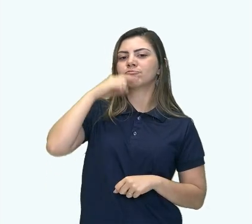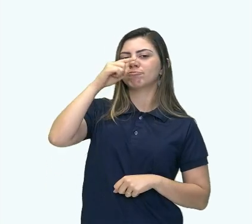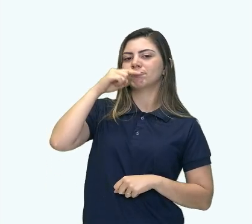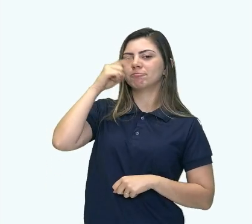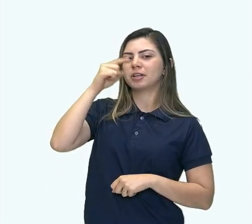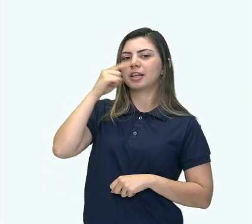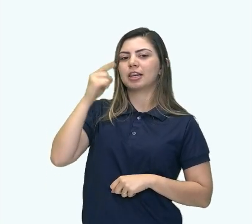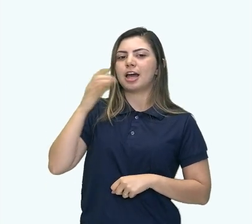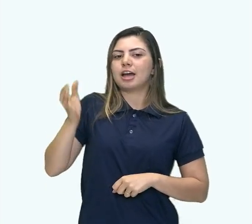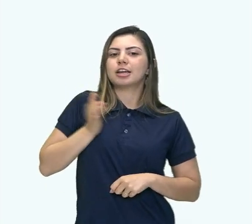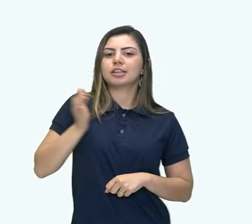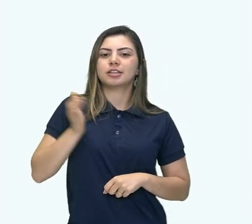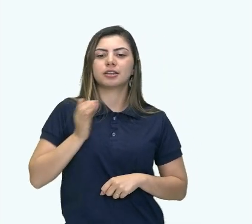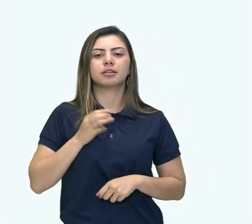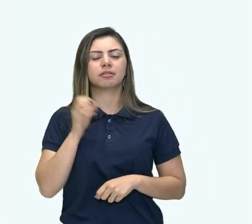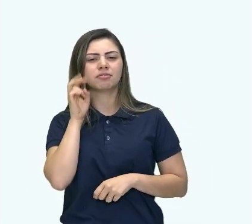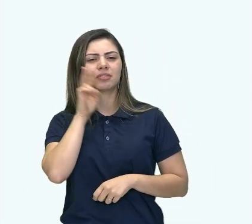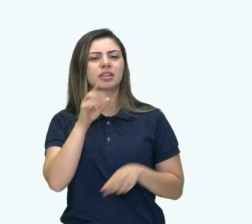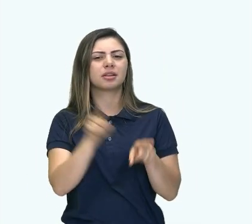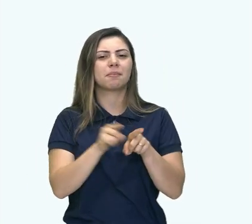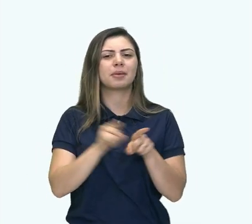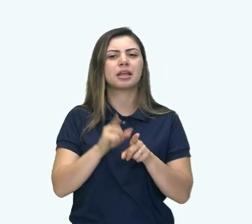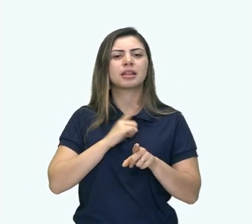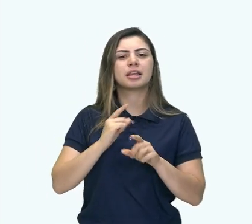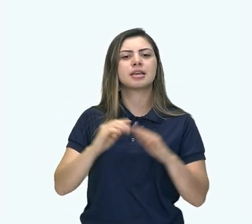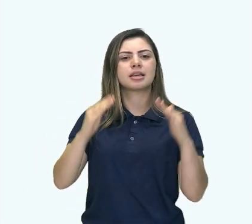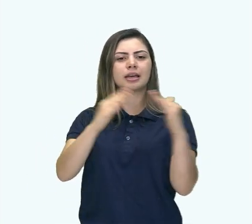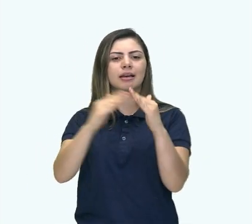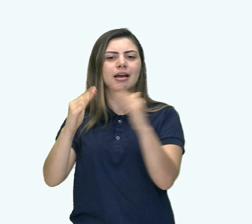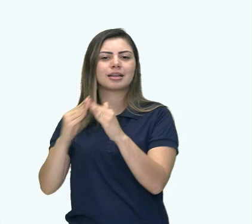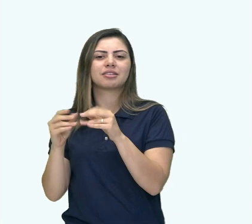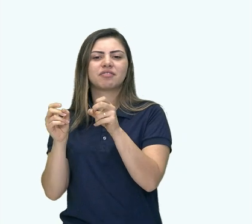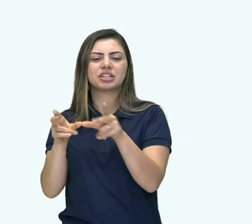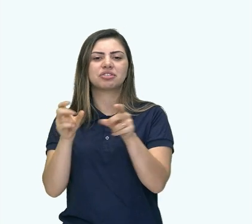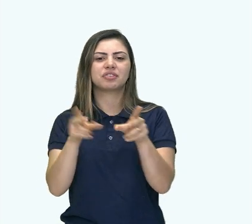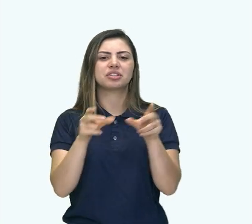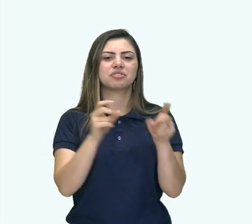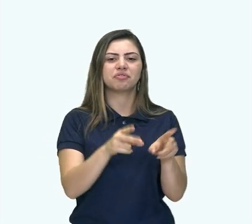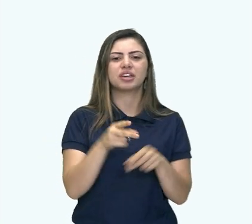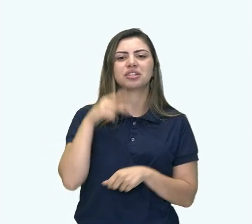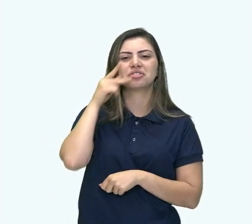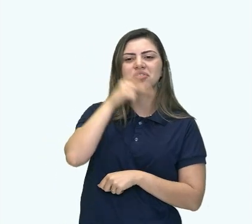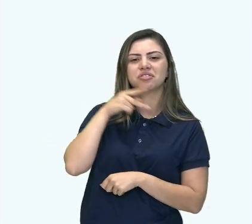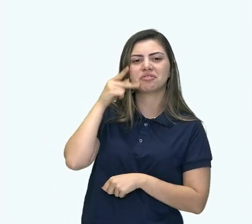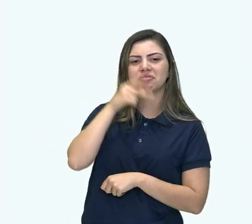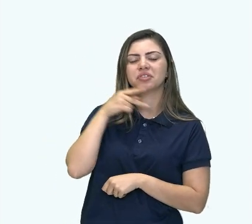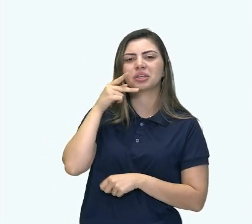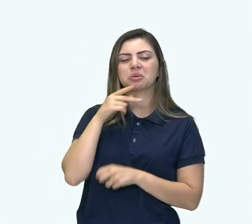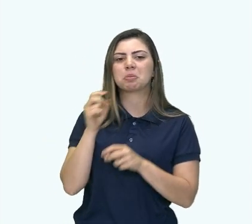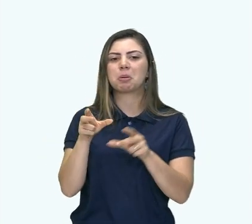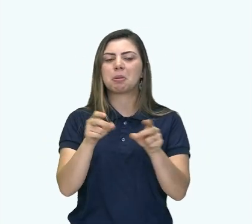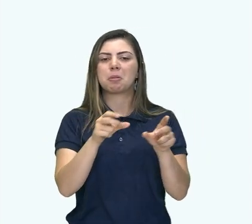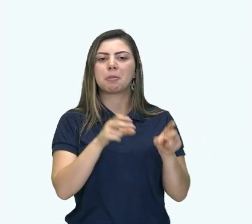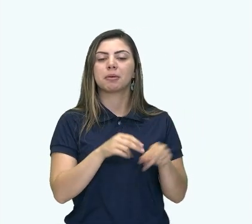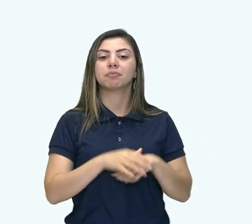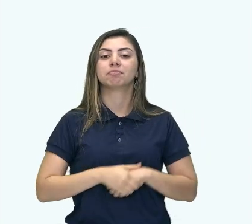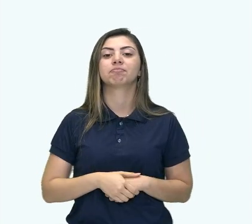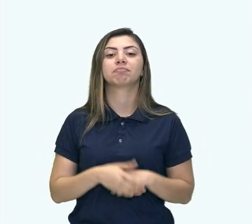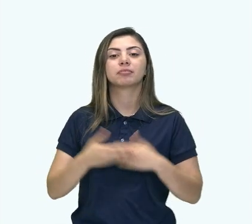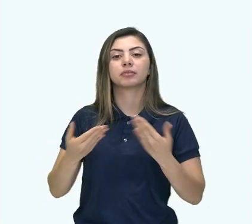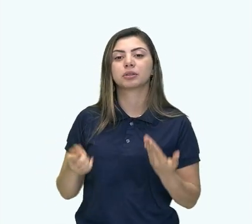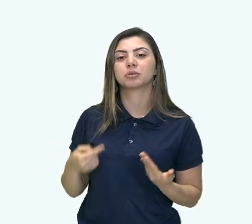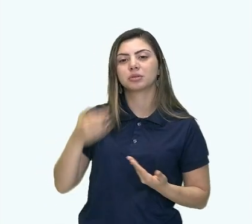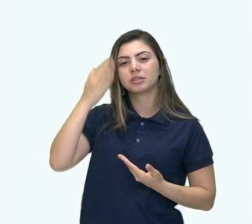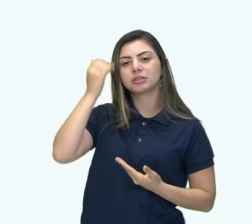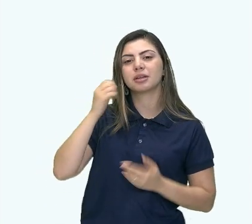Vi também que as casas de artigos finos para comer e beber tinham vendido todo o estoque. Para falar a verdade, a maré